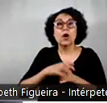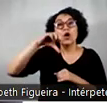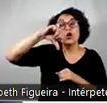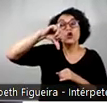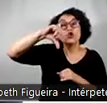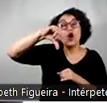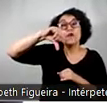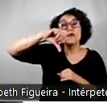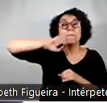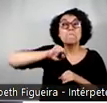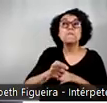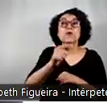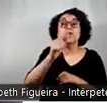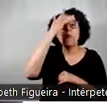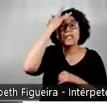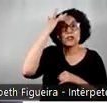pessoas, né,